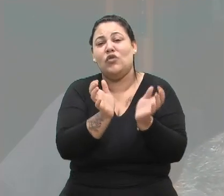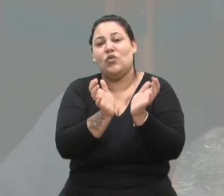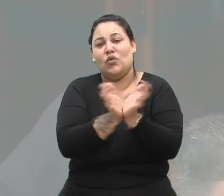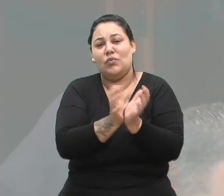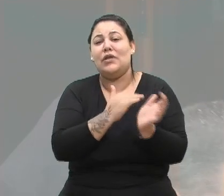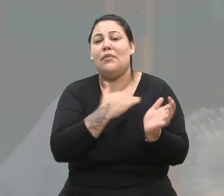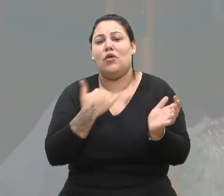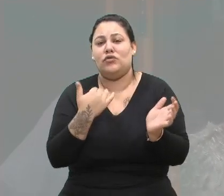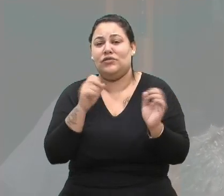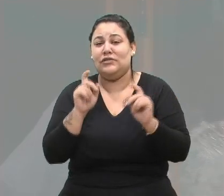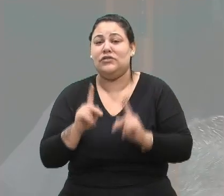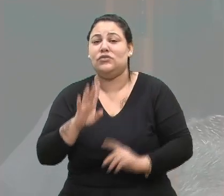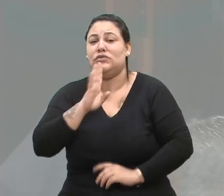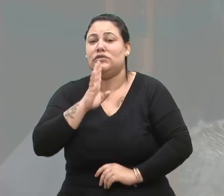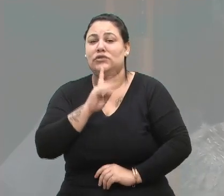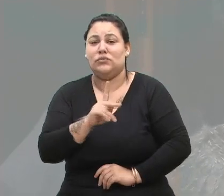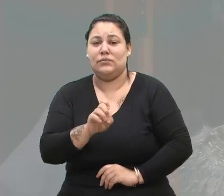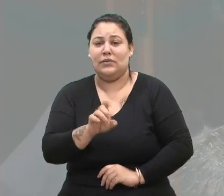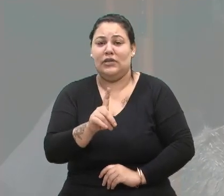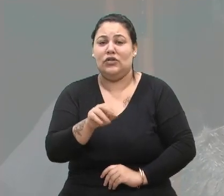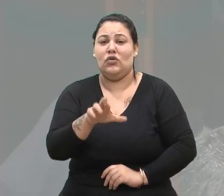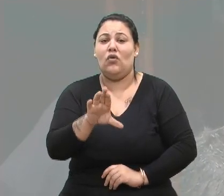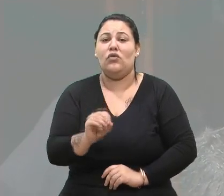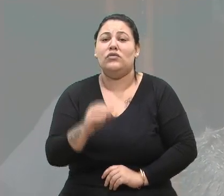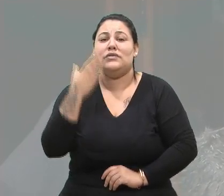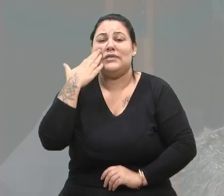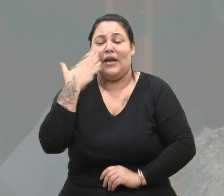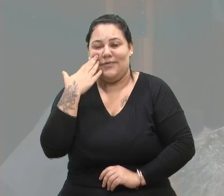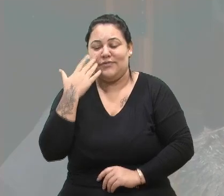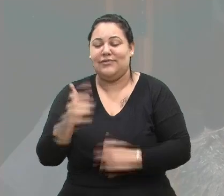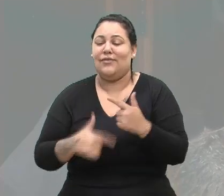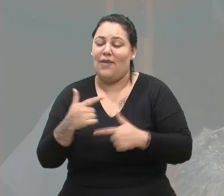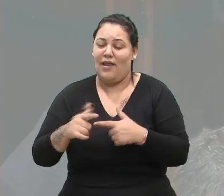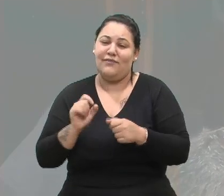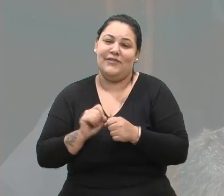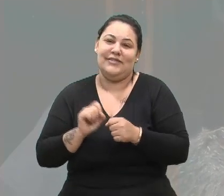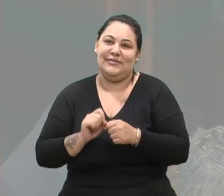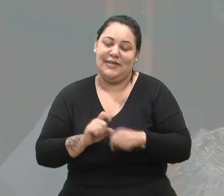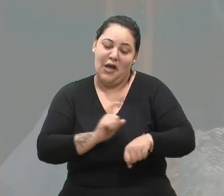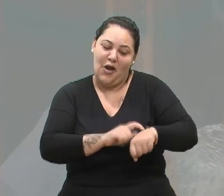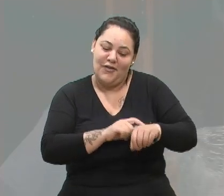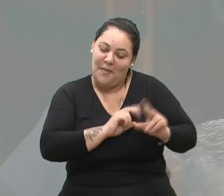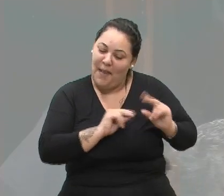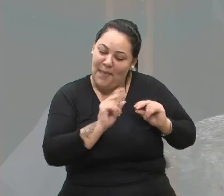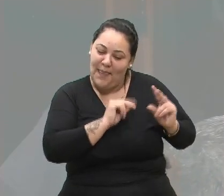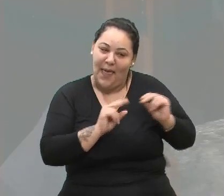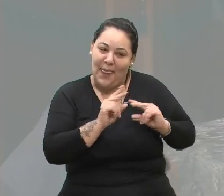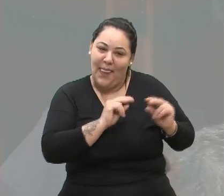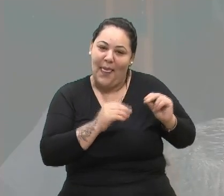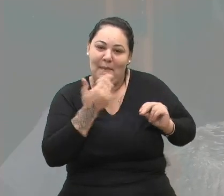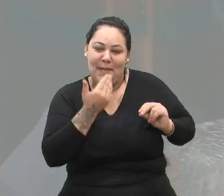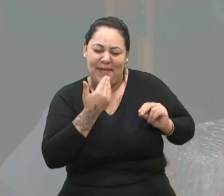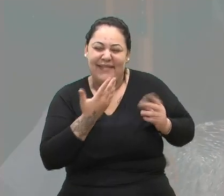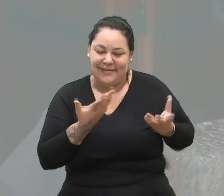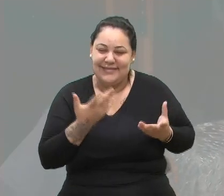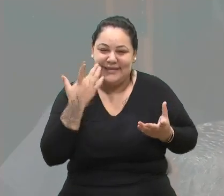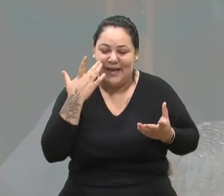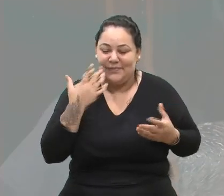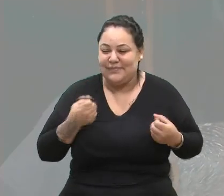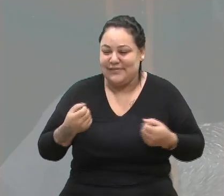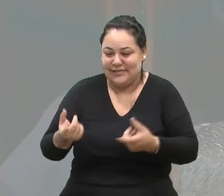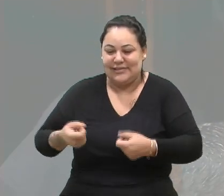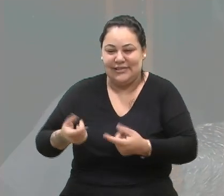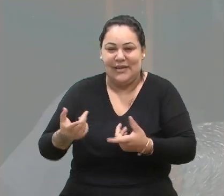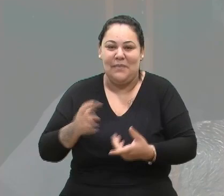que ele fez. Sempre, na hora de pichinchar com ele, ele disse, não, se não tem verba, a gente paga, se puder me pagar as taxas, paga as taxas,